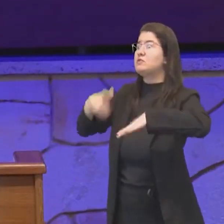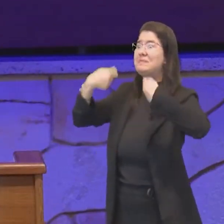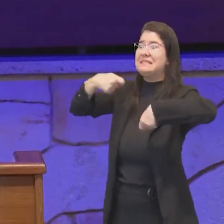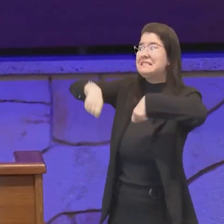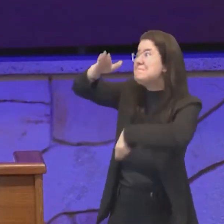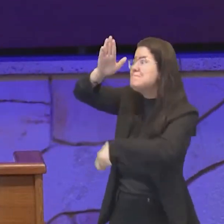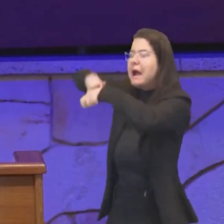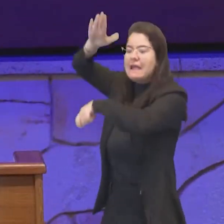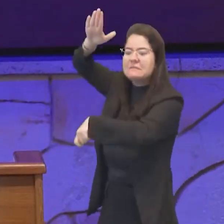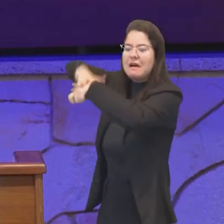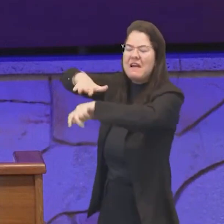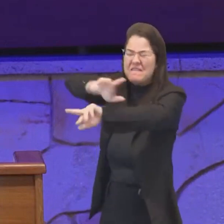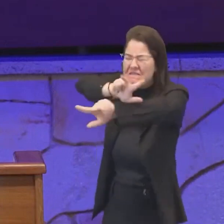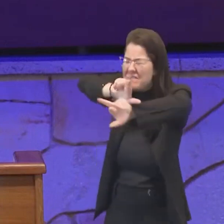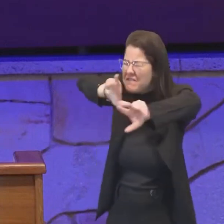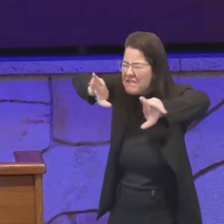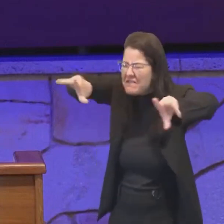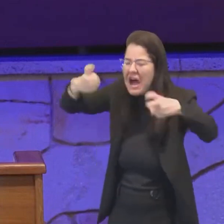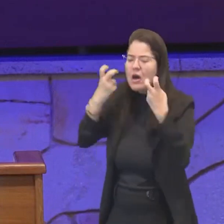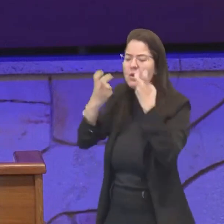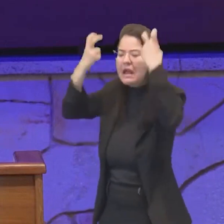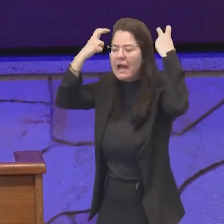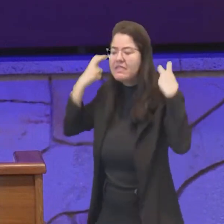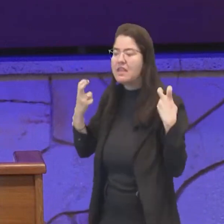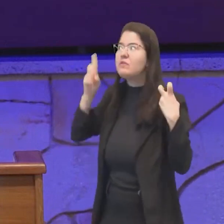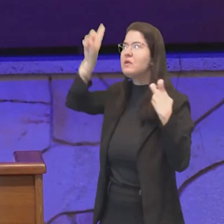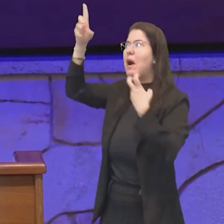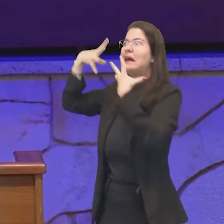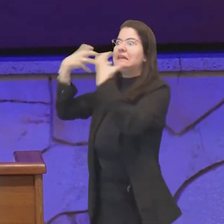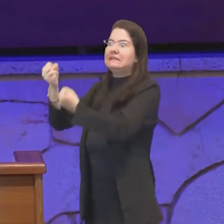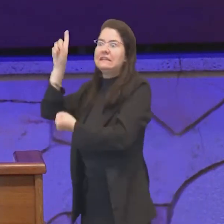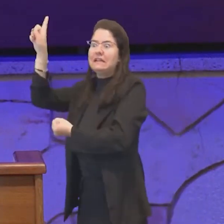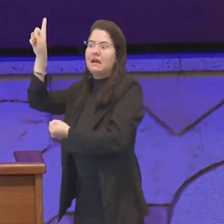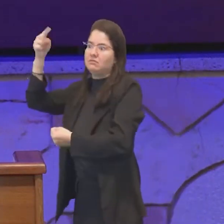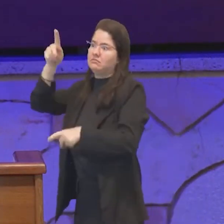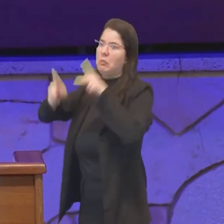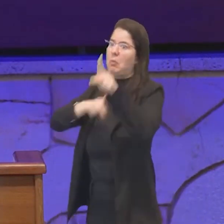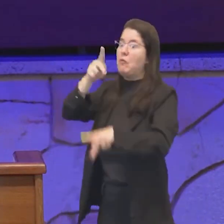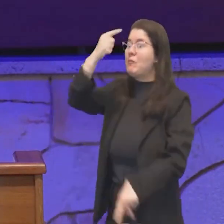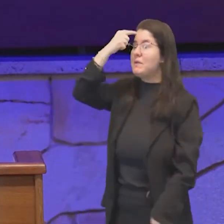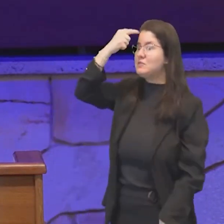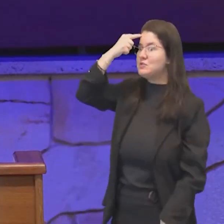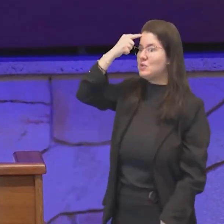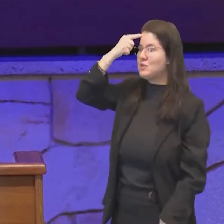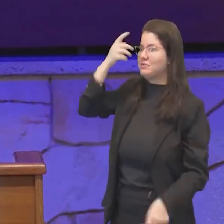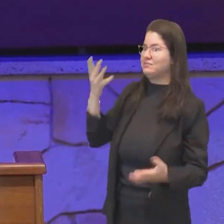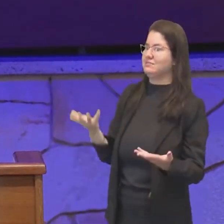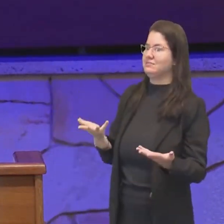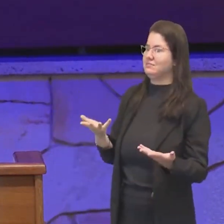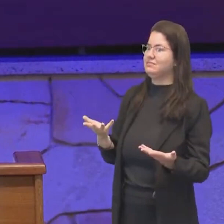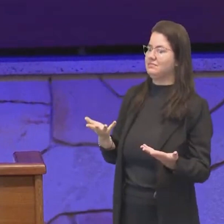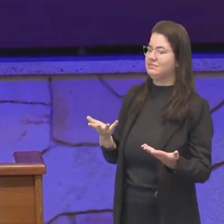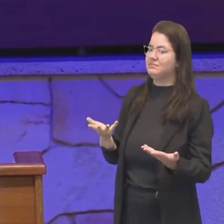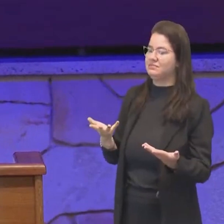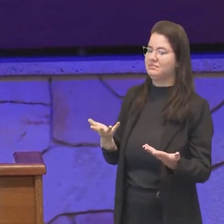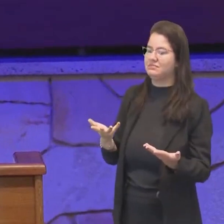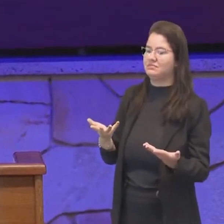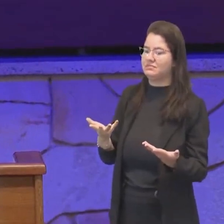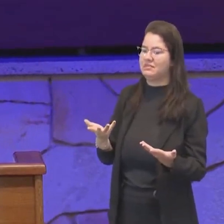muitos carneiros, quem sabe Deus vai aceitar. Então eles triplicam, quadruplicam a oferta. Eles